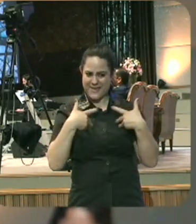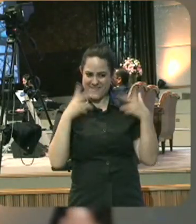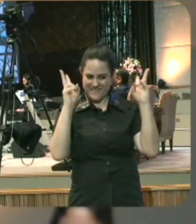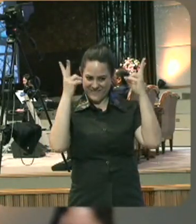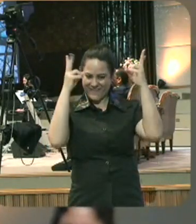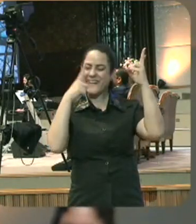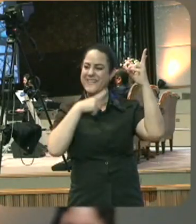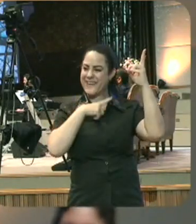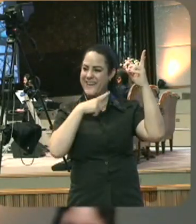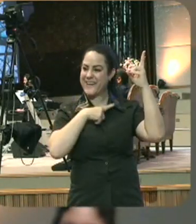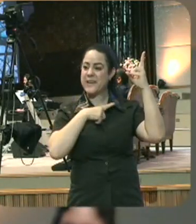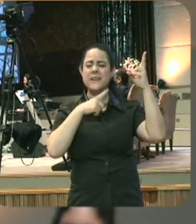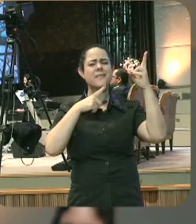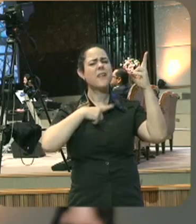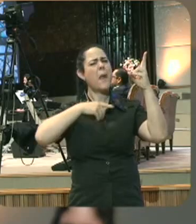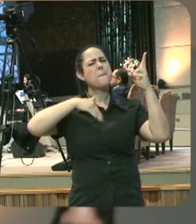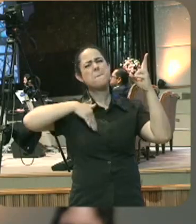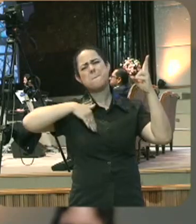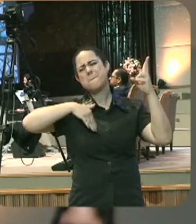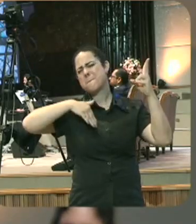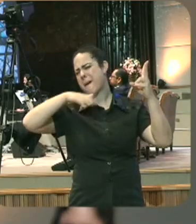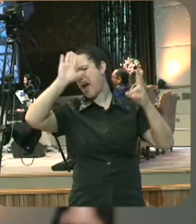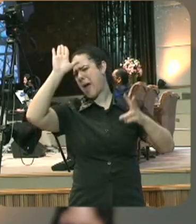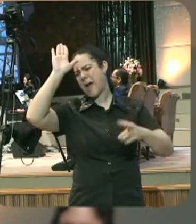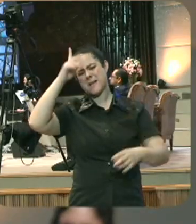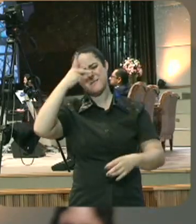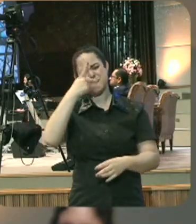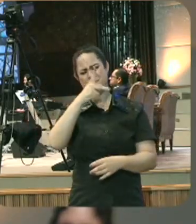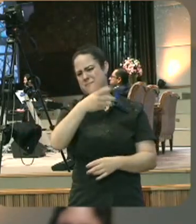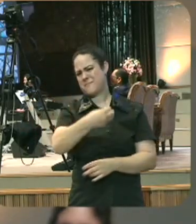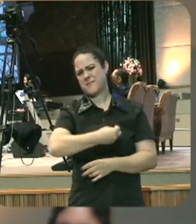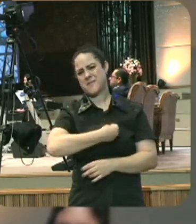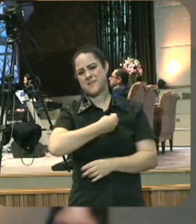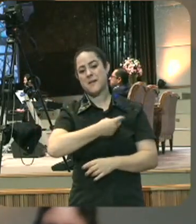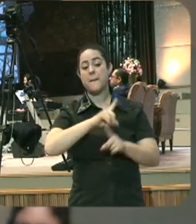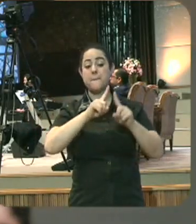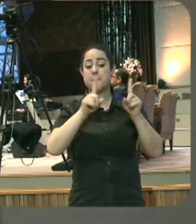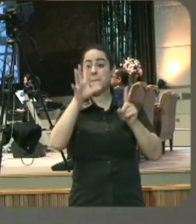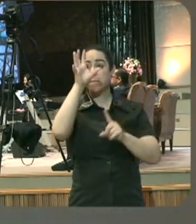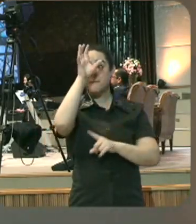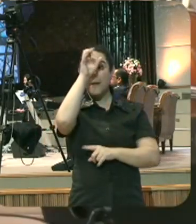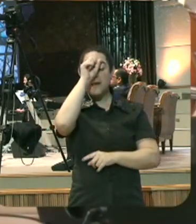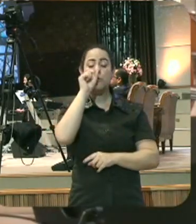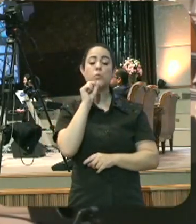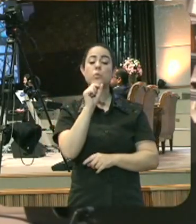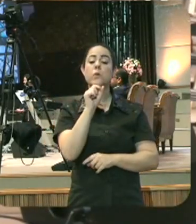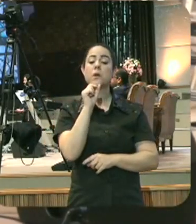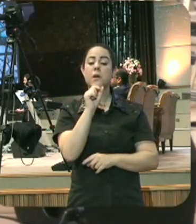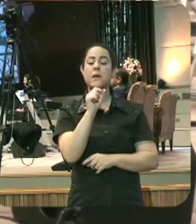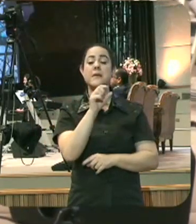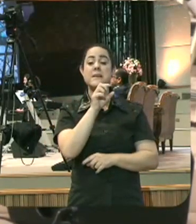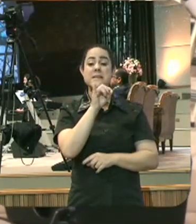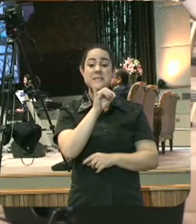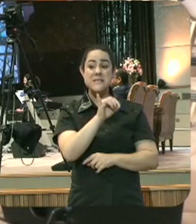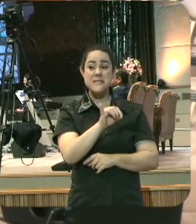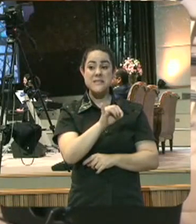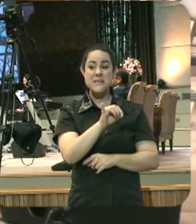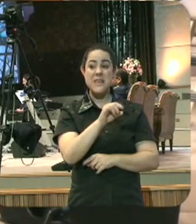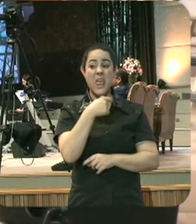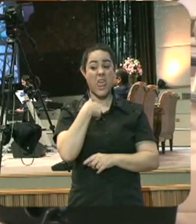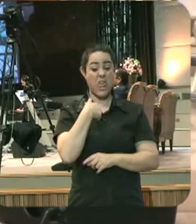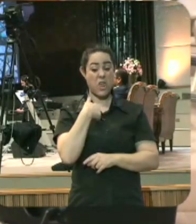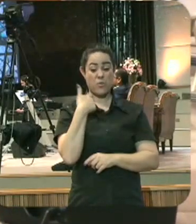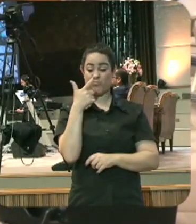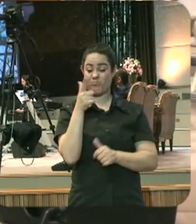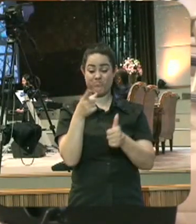vitória? Tem muito mais para você, mas aprenda uma coisa: se você não me colocar